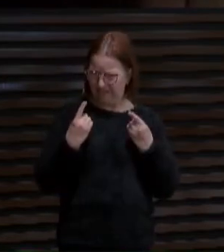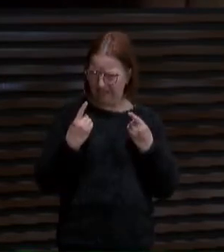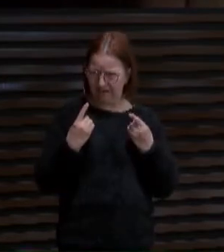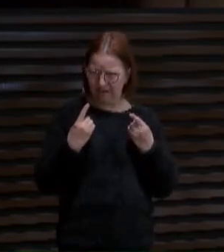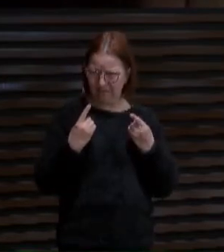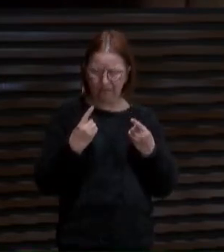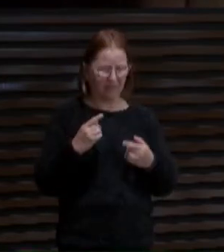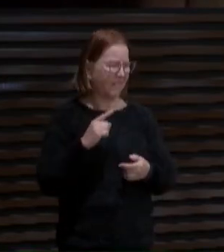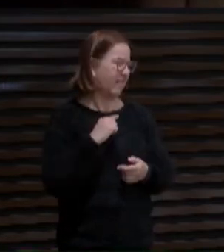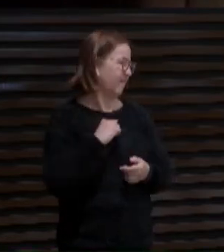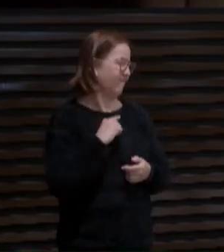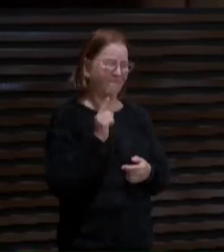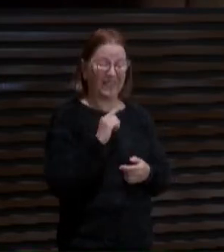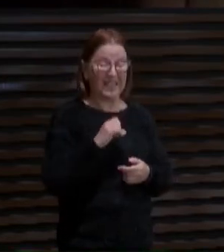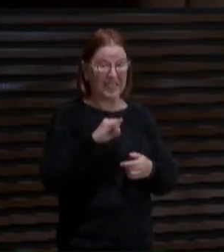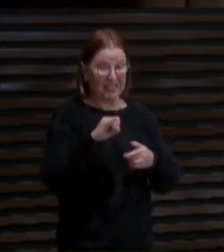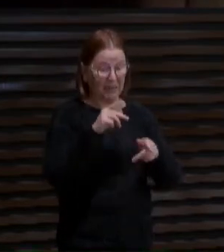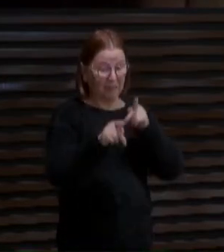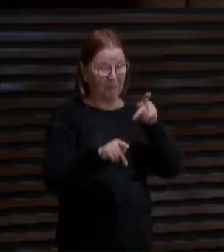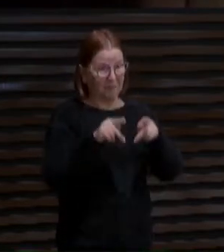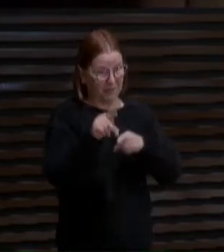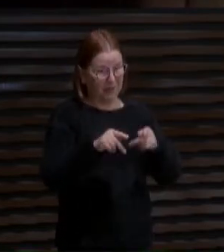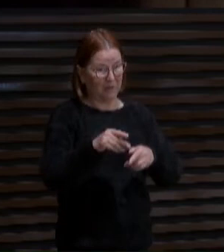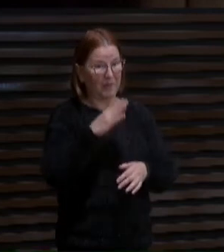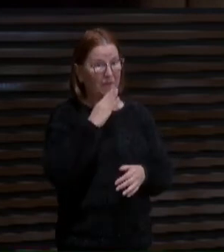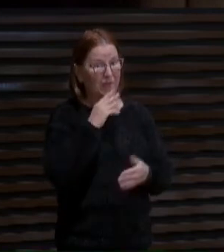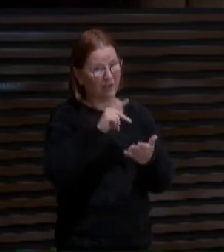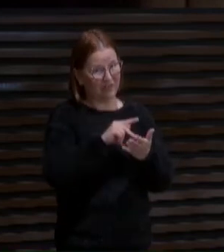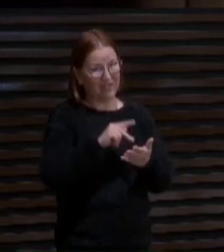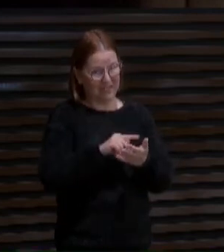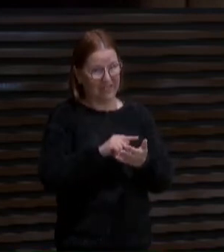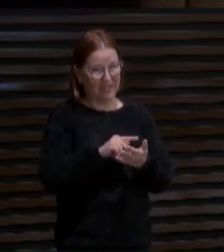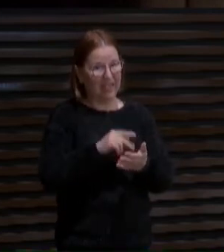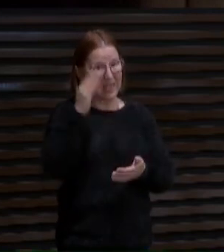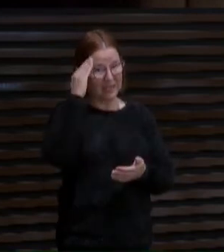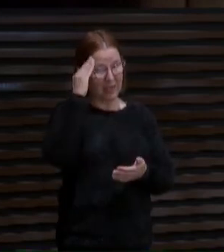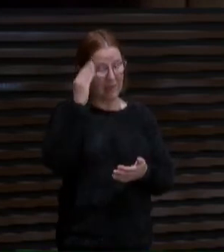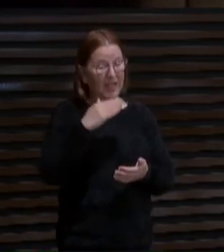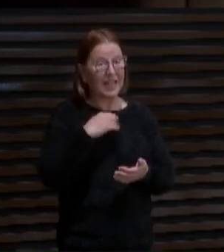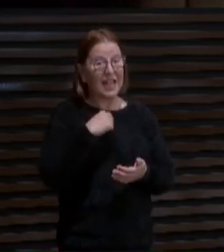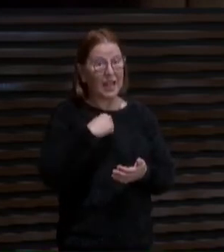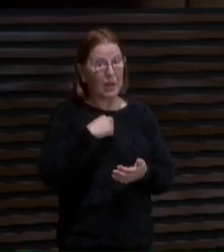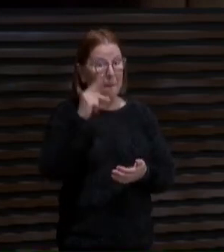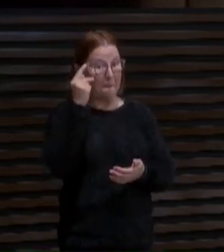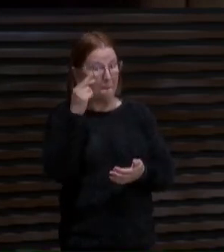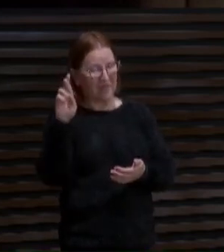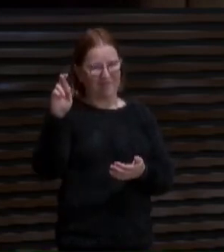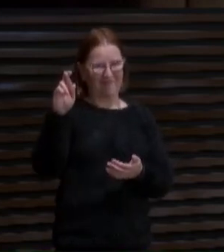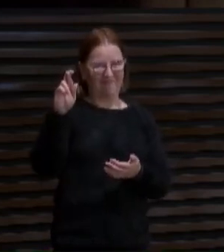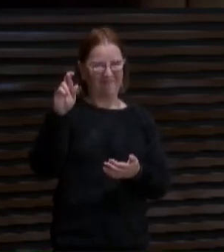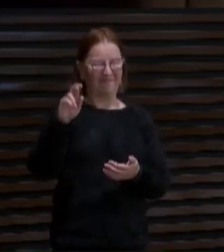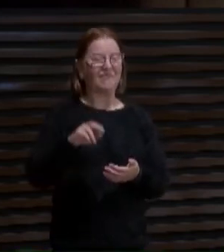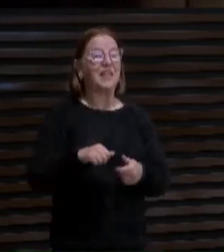ainda piores eu sou muito pior do que tudo isso Eis um homem de Deus que iluminado pelo